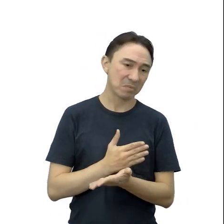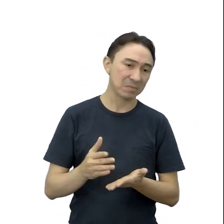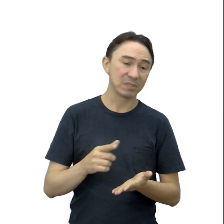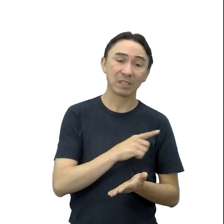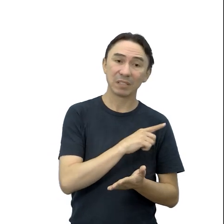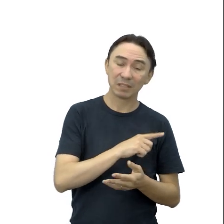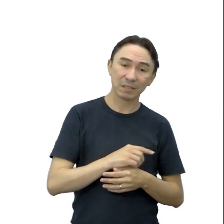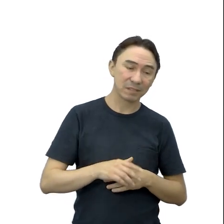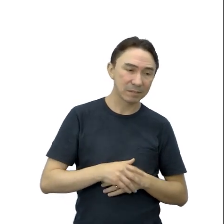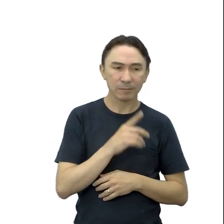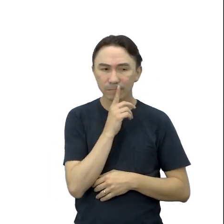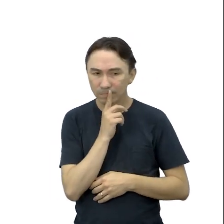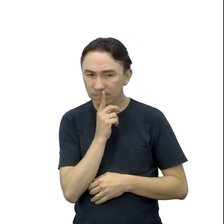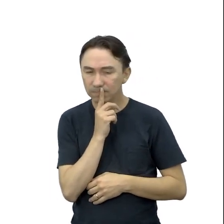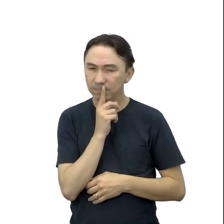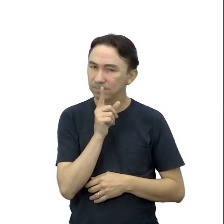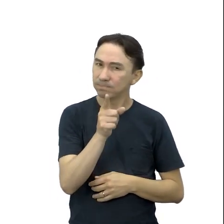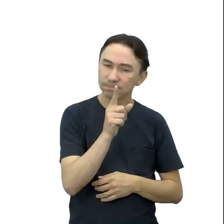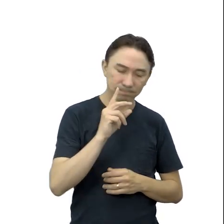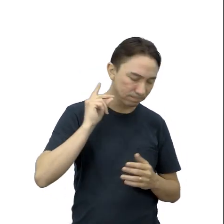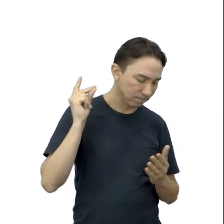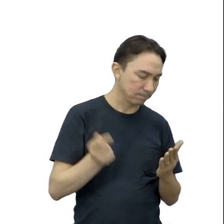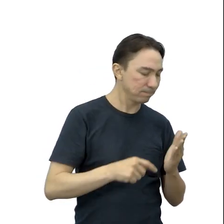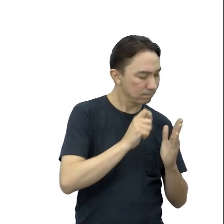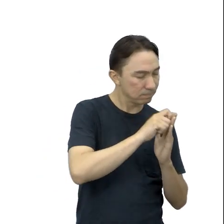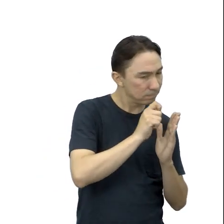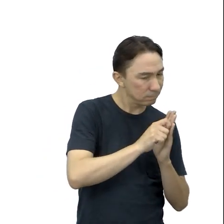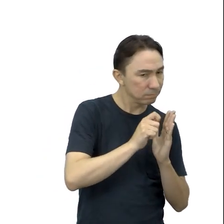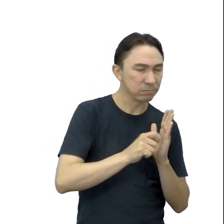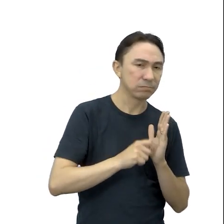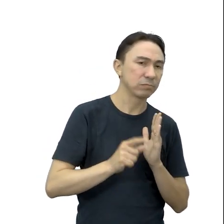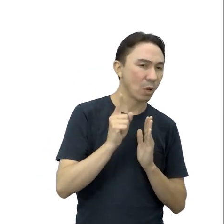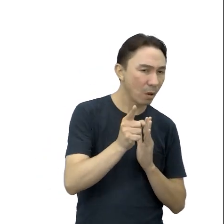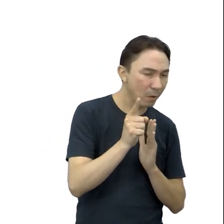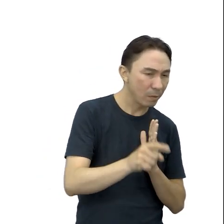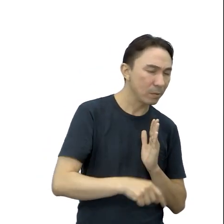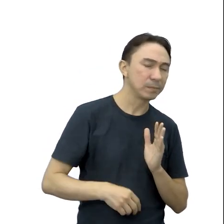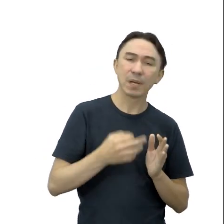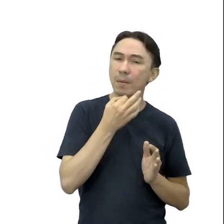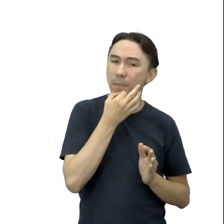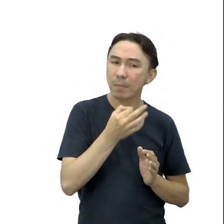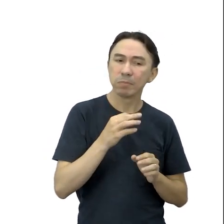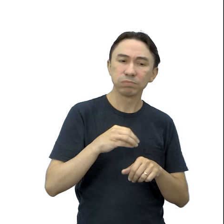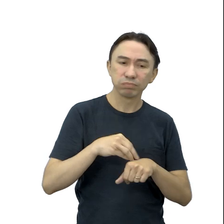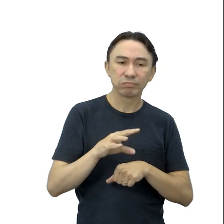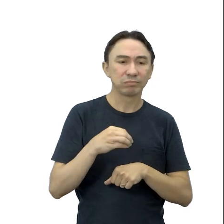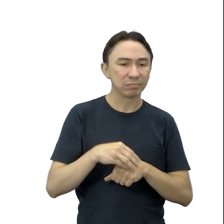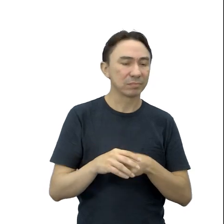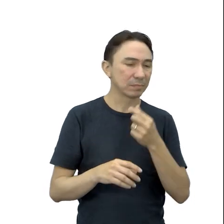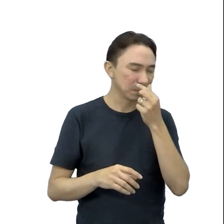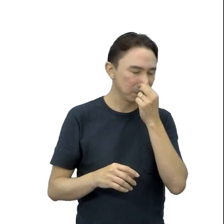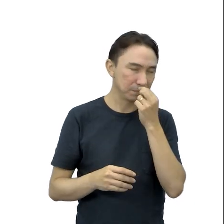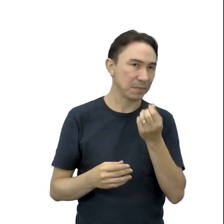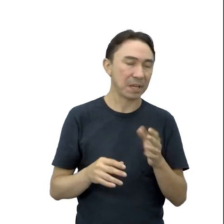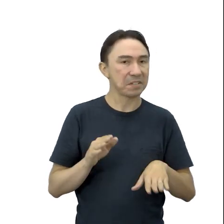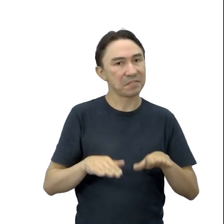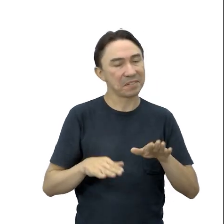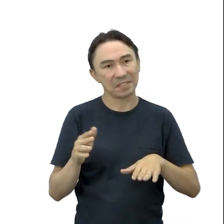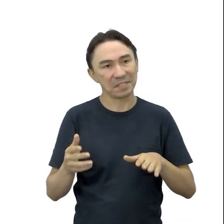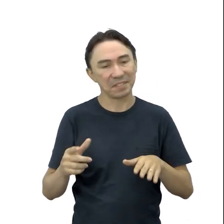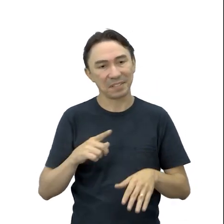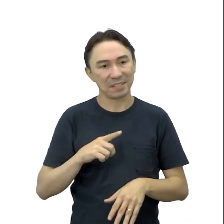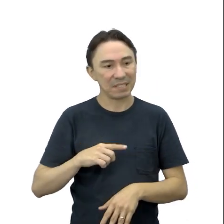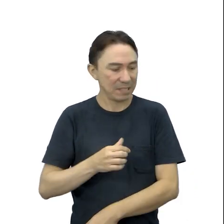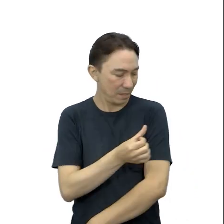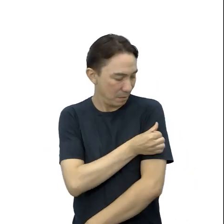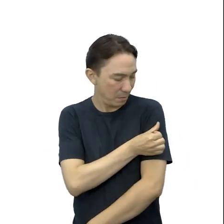são muitas, às vezes a gente não consegue fazer tenho 4 sextos anos, né, um exemplo, eu não